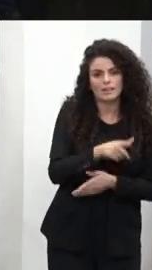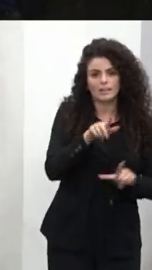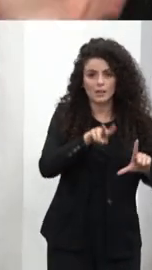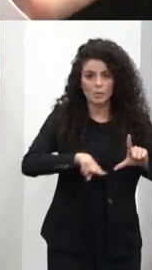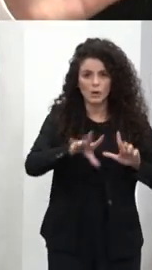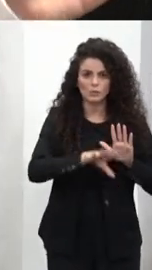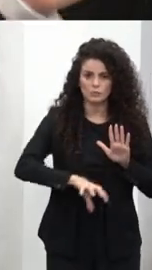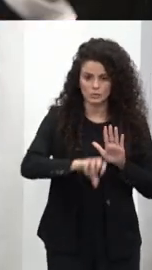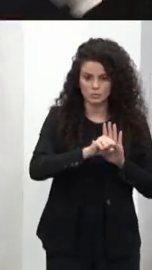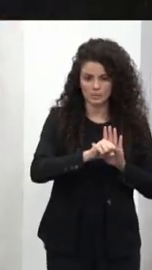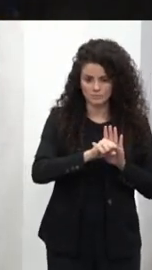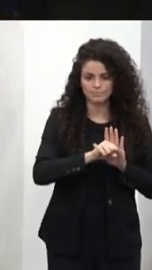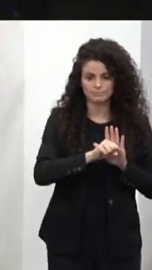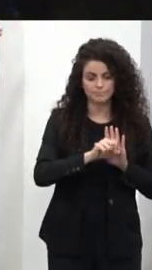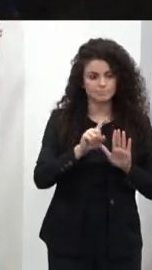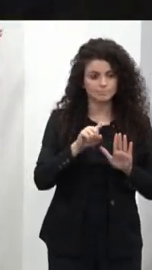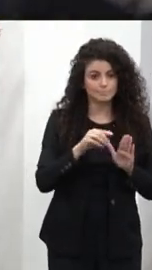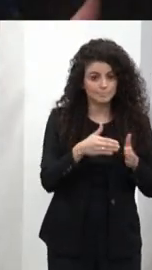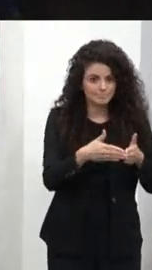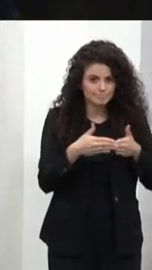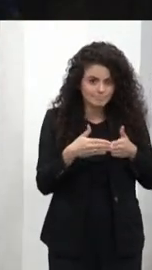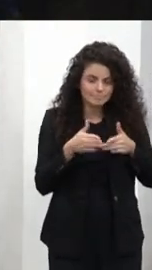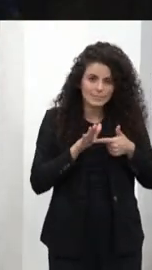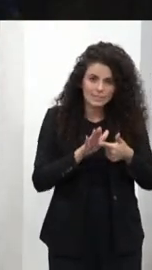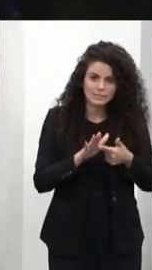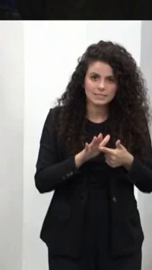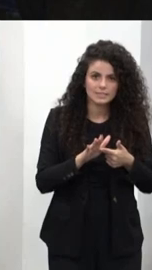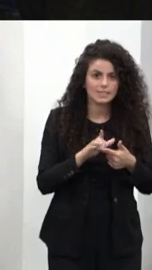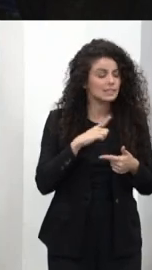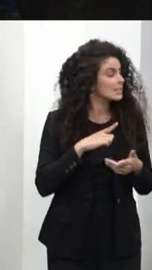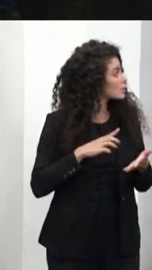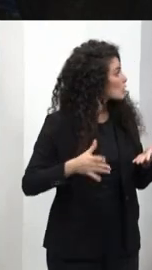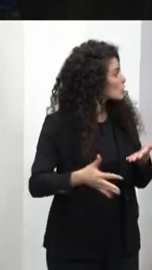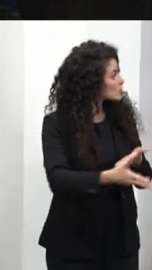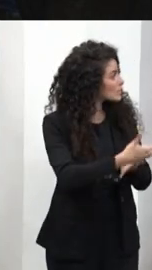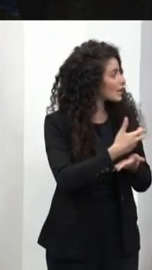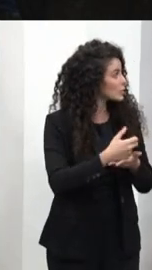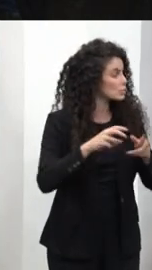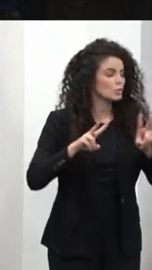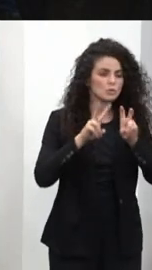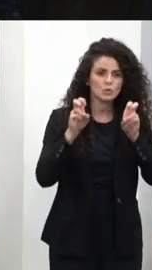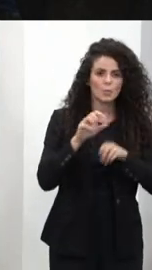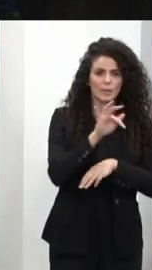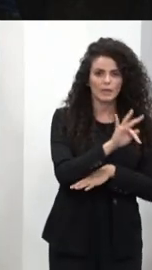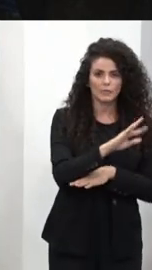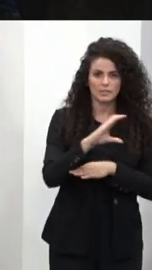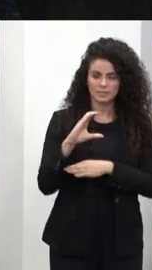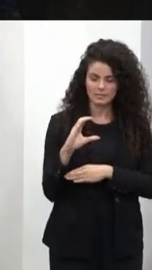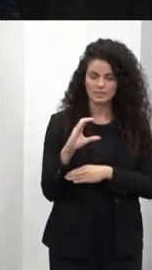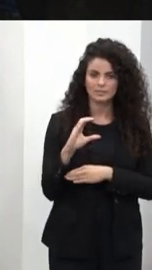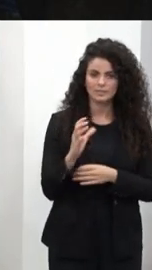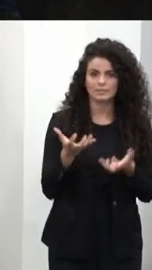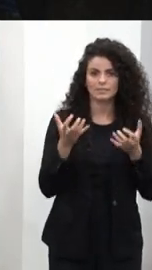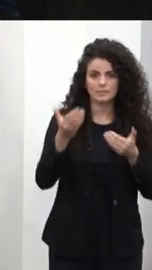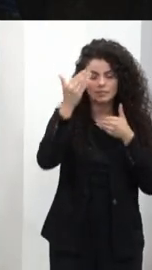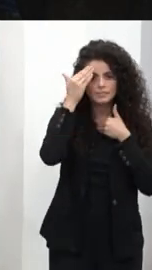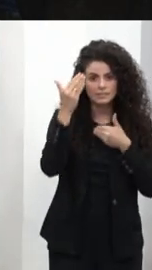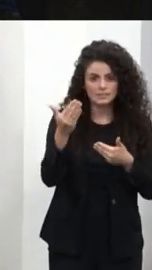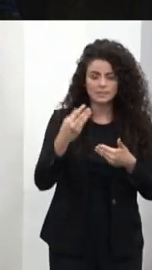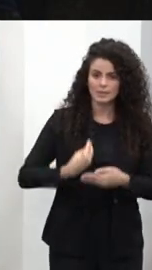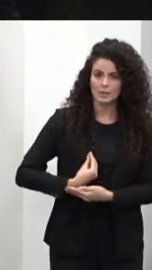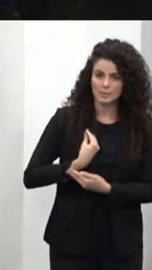eu peço licença para fazer uma apresentação aqui com alguns dados ligados à Fundação Catarinense de cultura eu agradeço muito a a